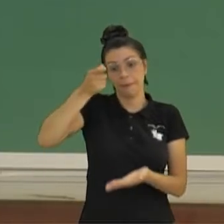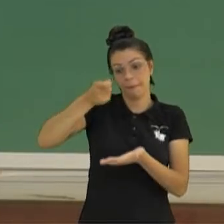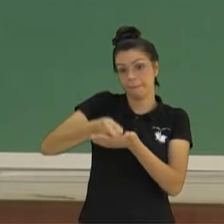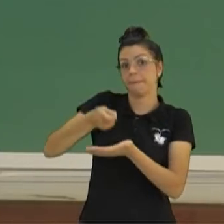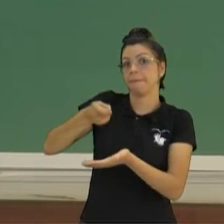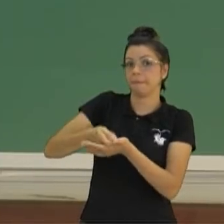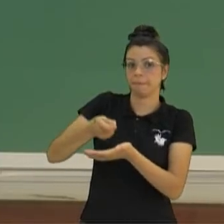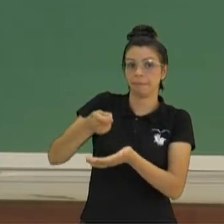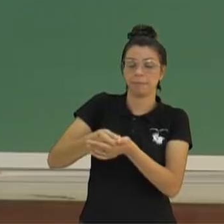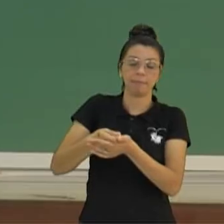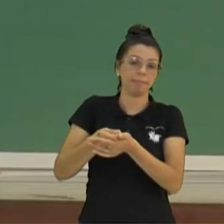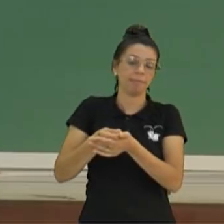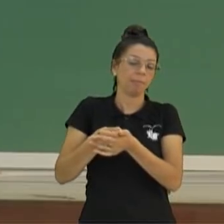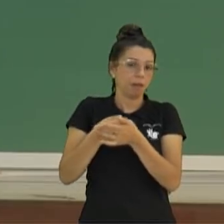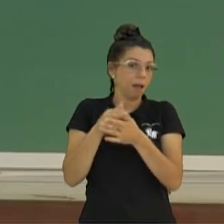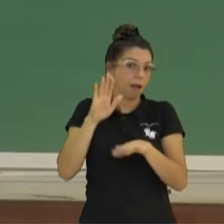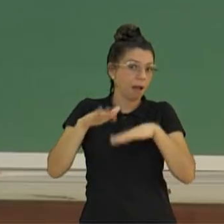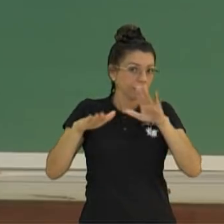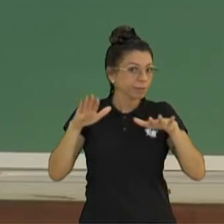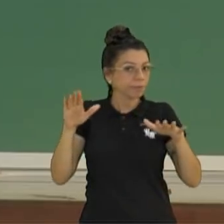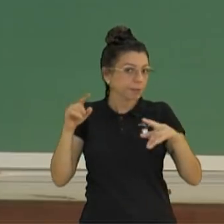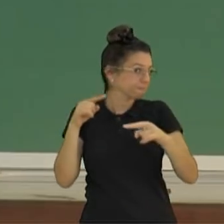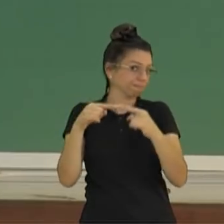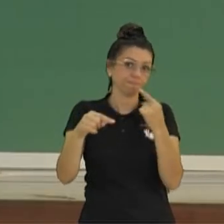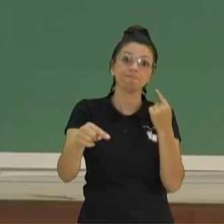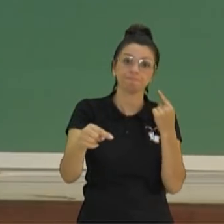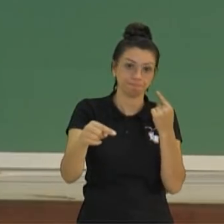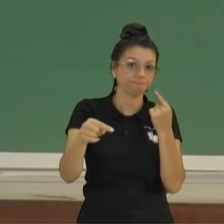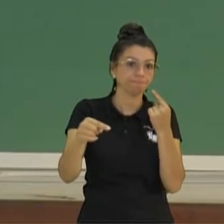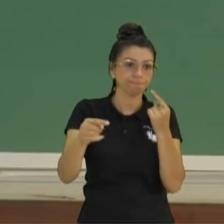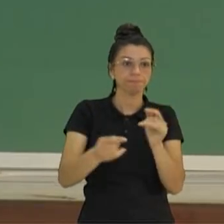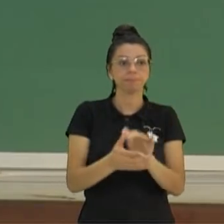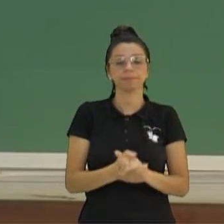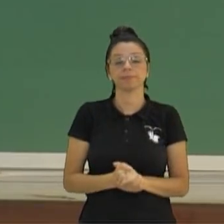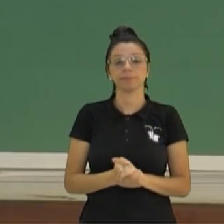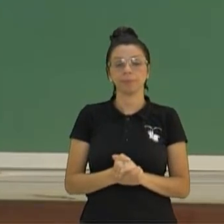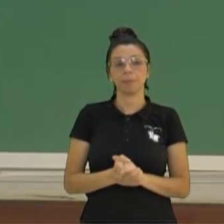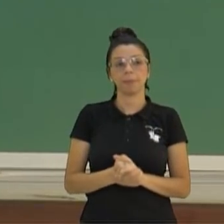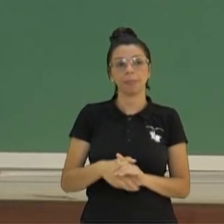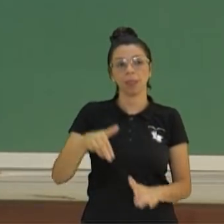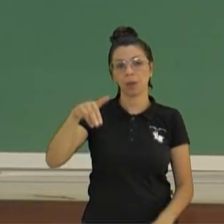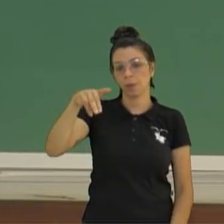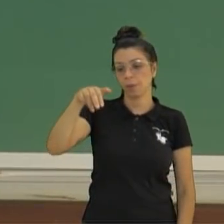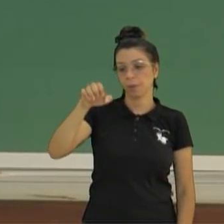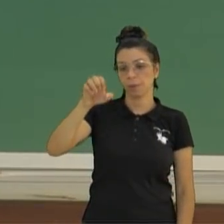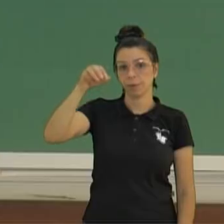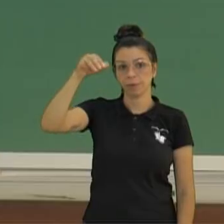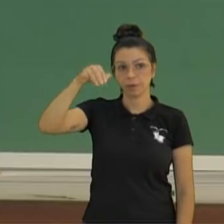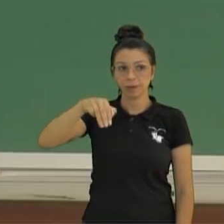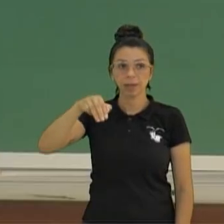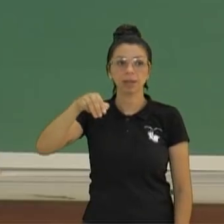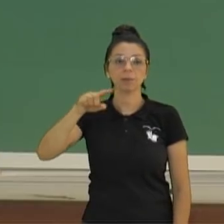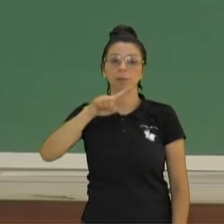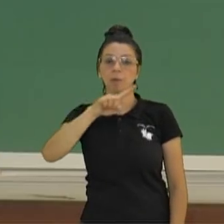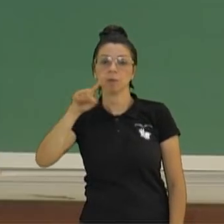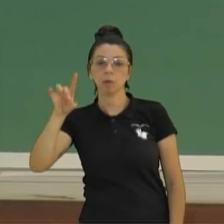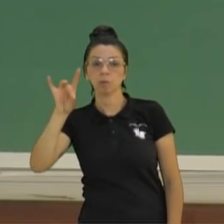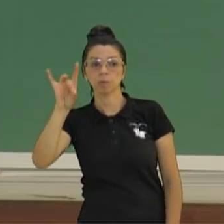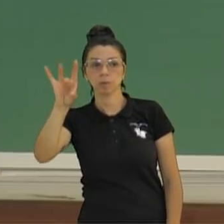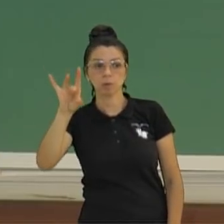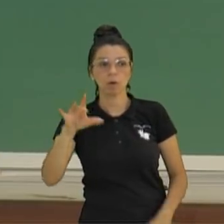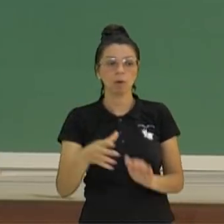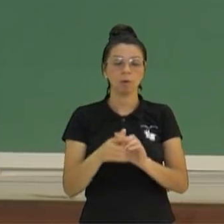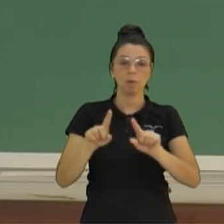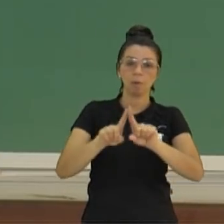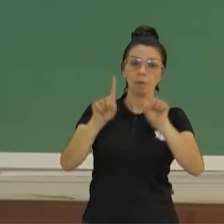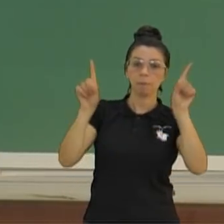não vai dar aquela conexão legal. O nem, o não só, o mas também, não